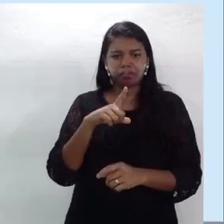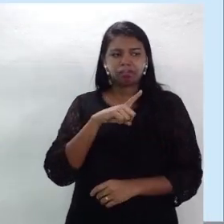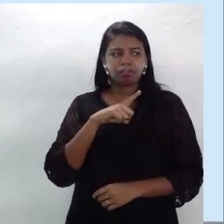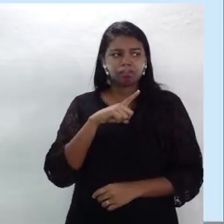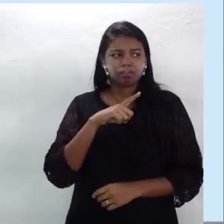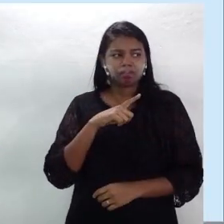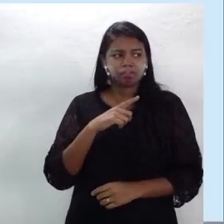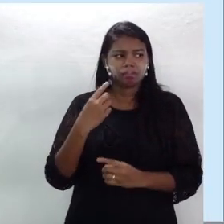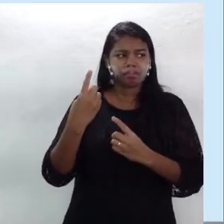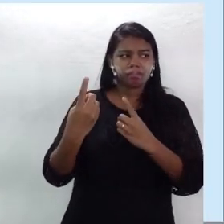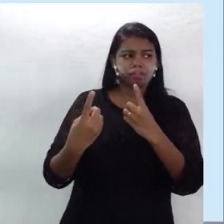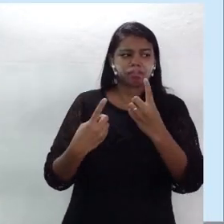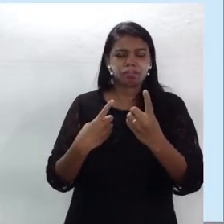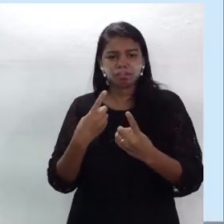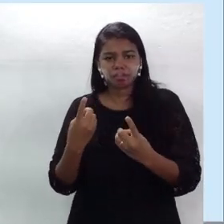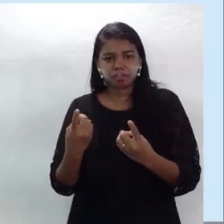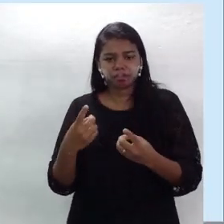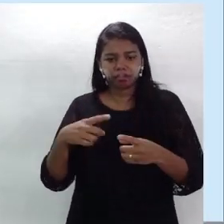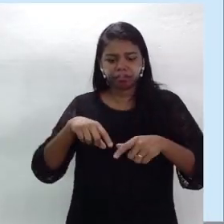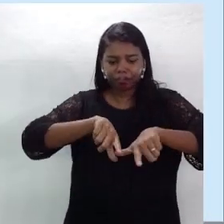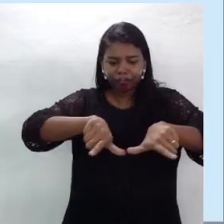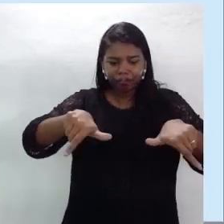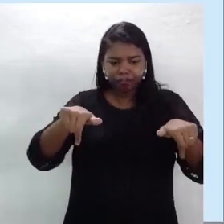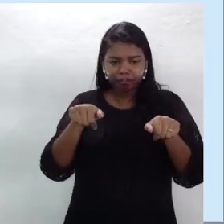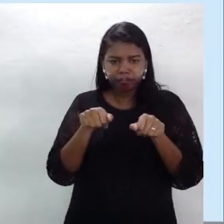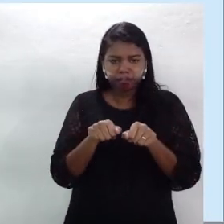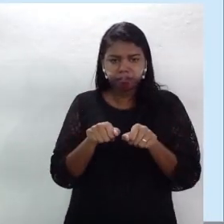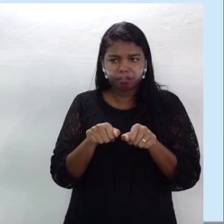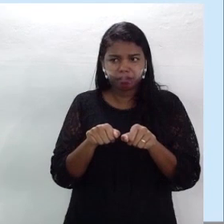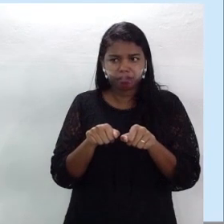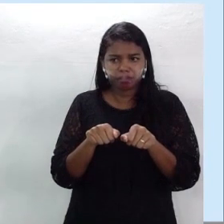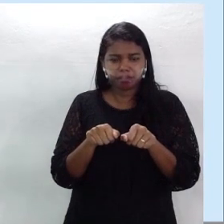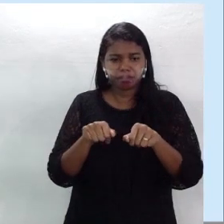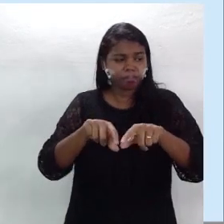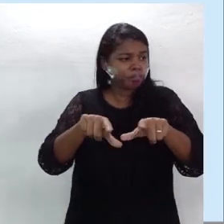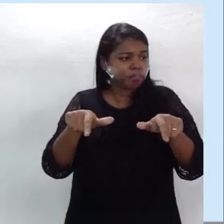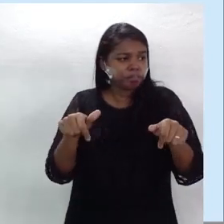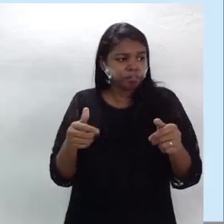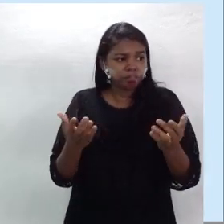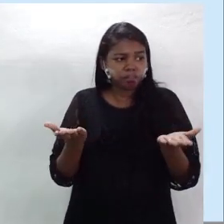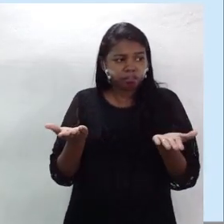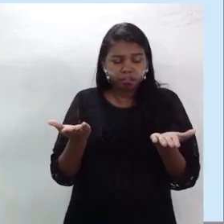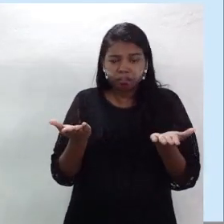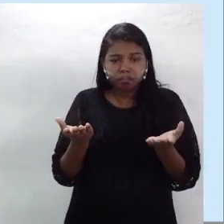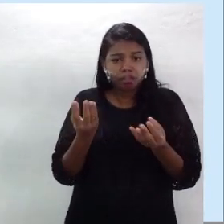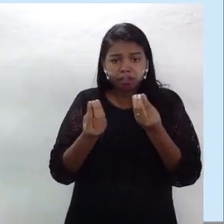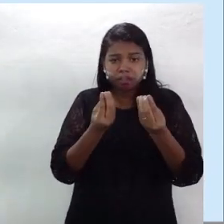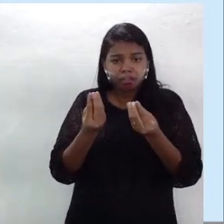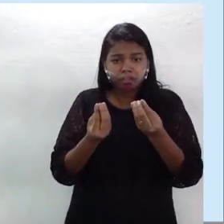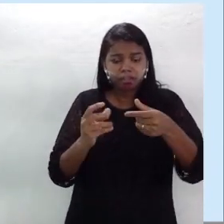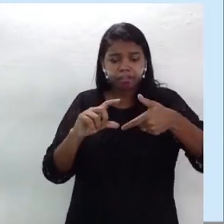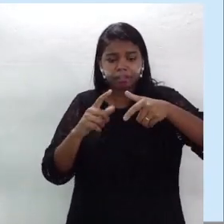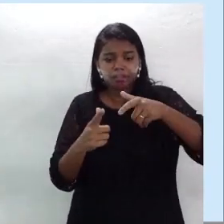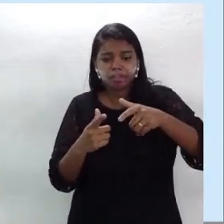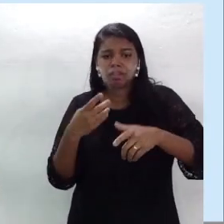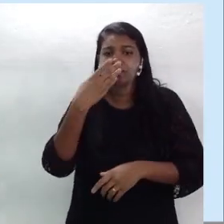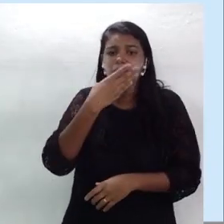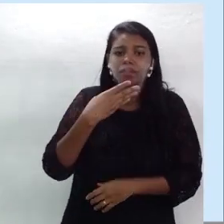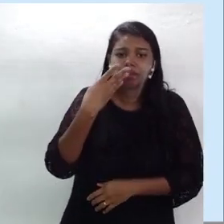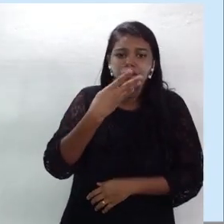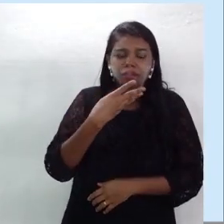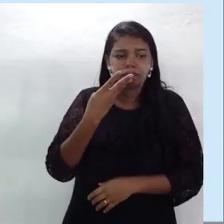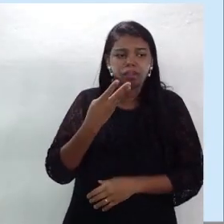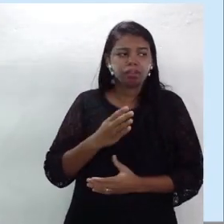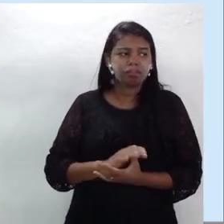um e outro espaços vazios. E esses espaços vazios não poderiam ser preenchidos com mel quando ela